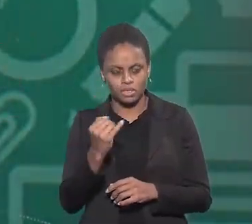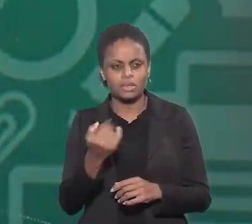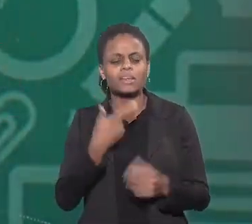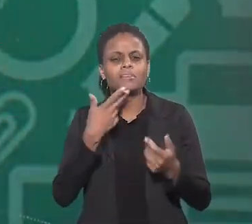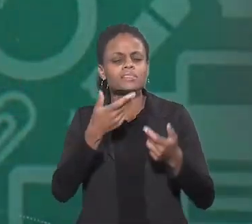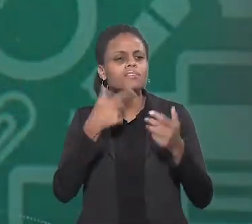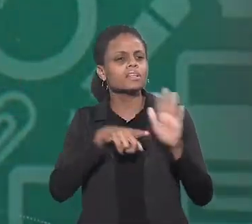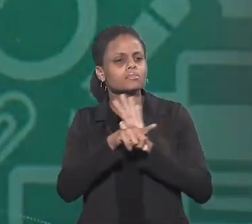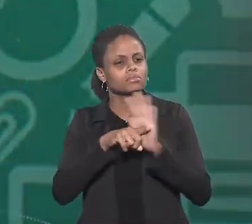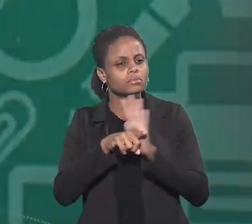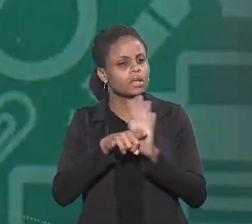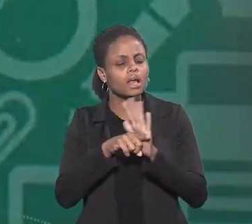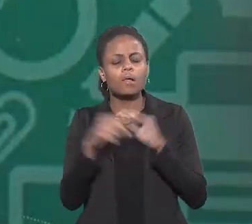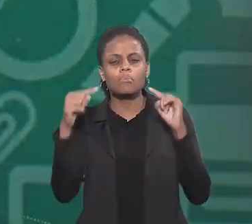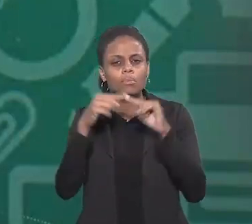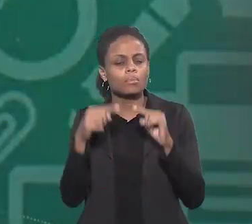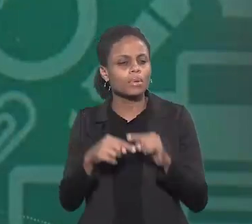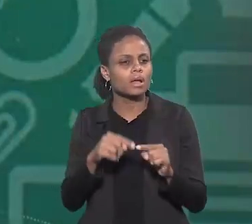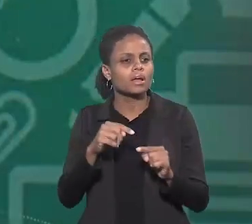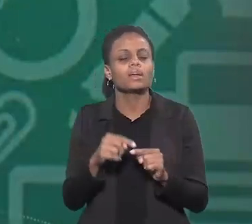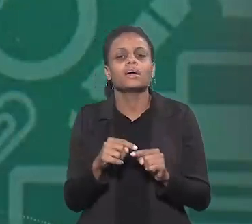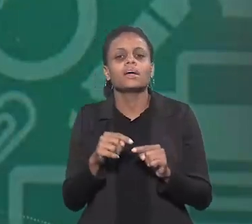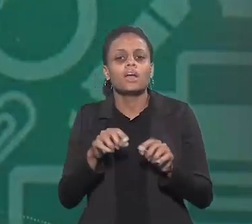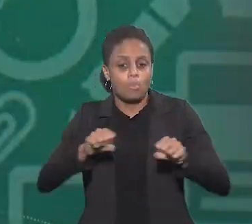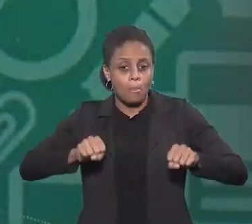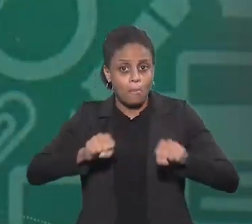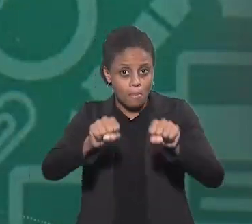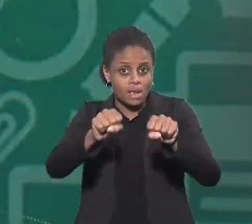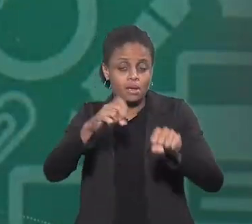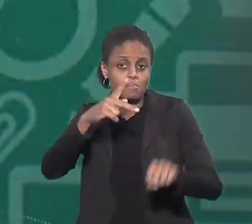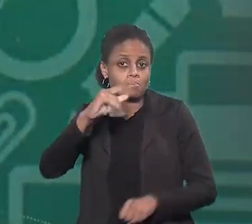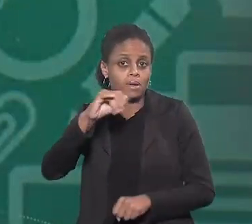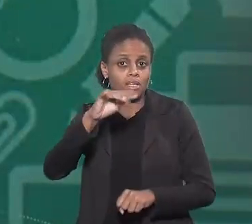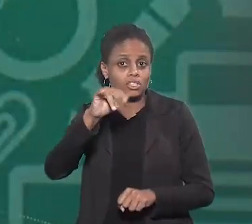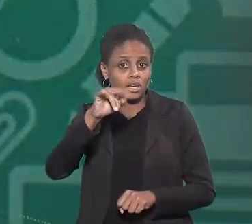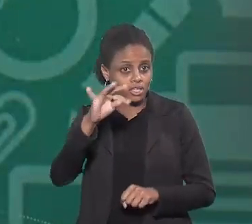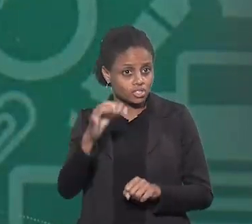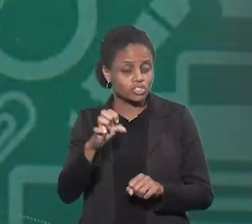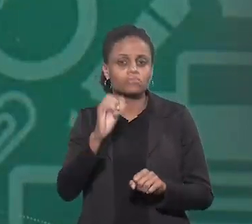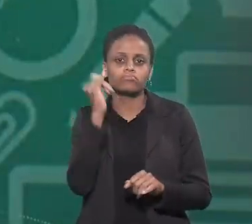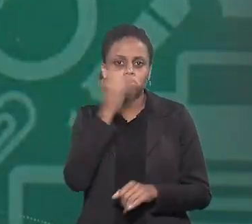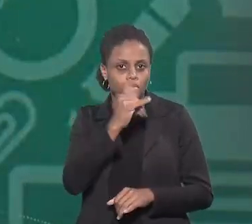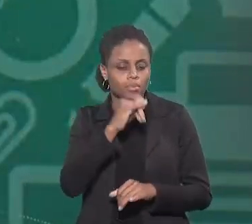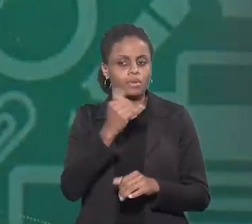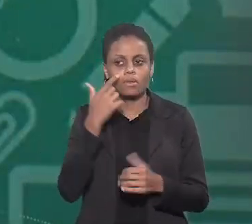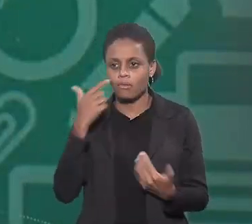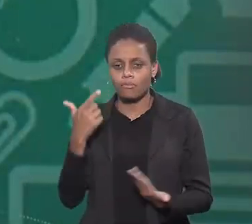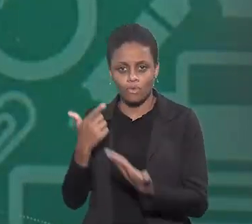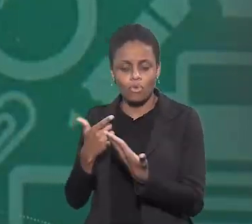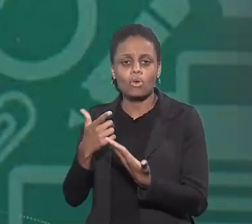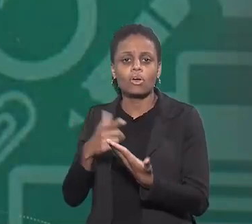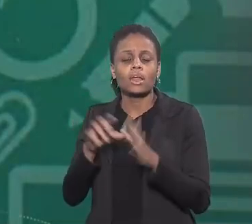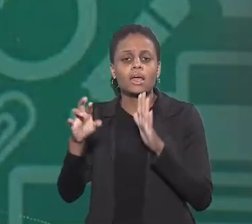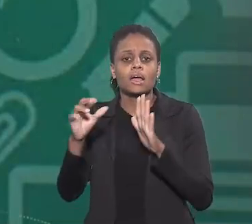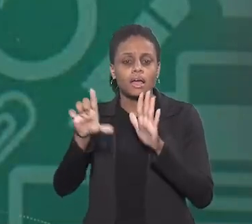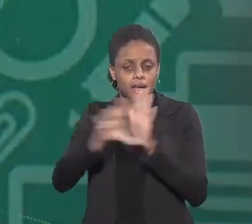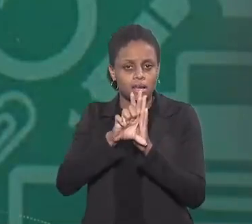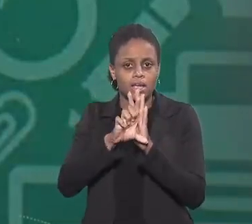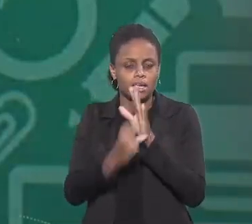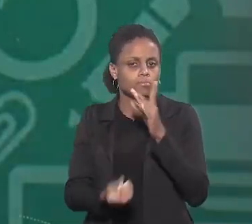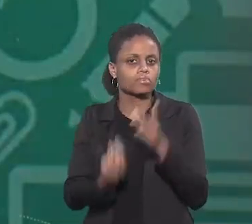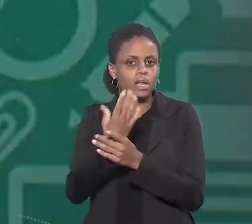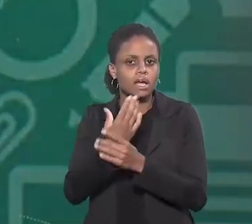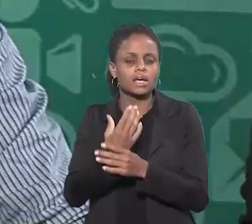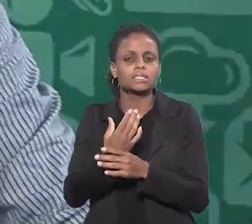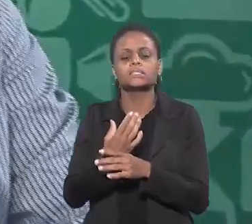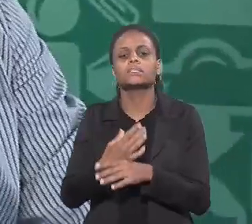falasse da sua análise em relação a essa questão dos patinetes elétricos, A gente assistiu agora aí a lei elaborada pelo deputado aqui na Alerj. Você acha